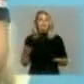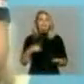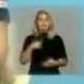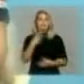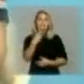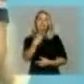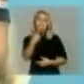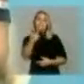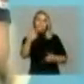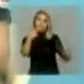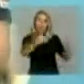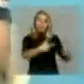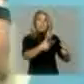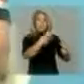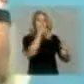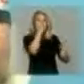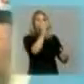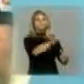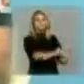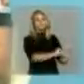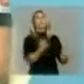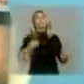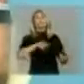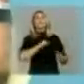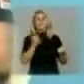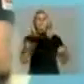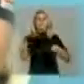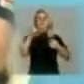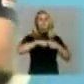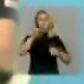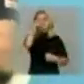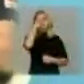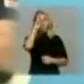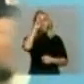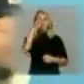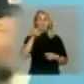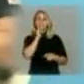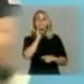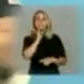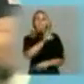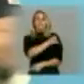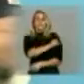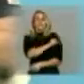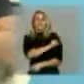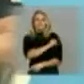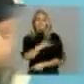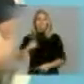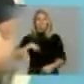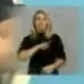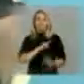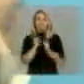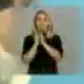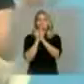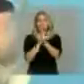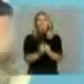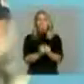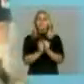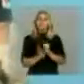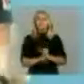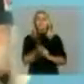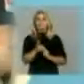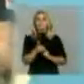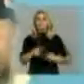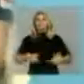31 locais que foram isolados. A gente precisa resgatar a história. Mônica, lá no Rio, a gente vai lutar